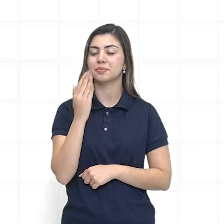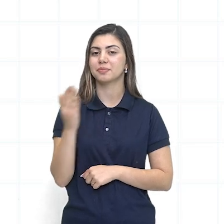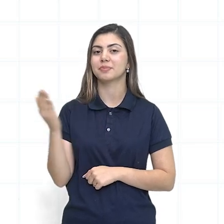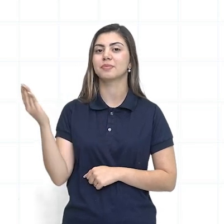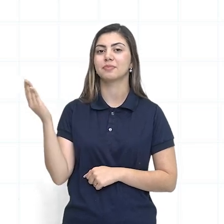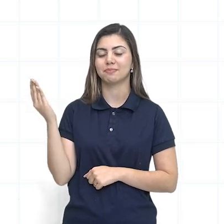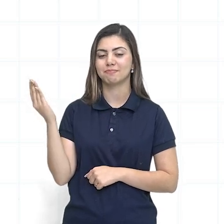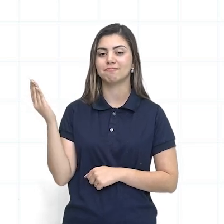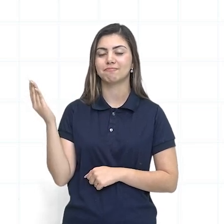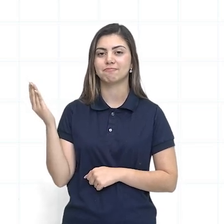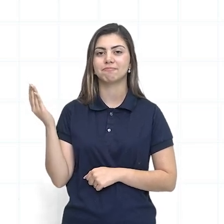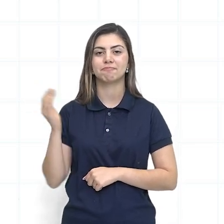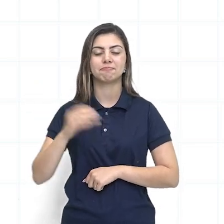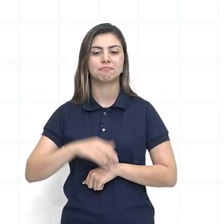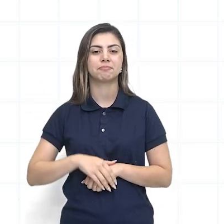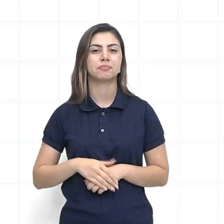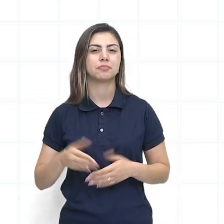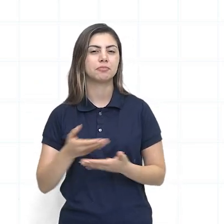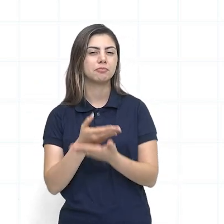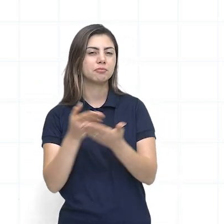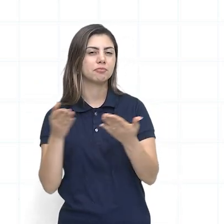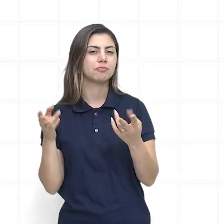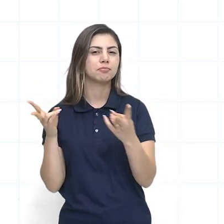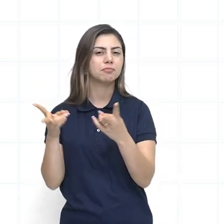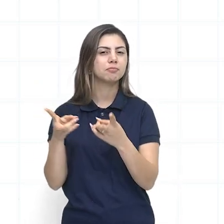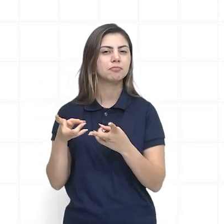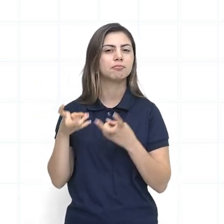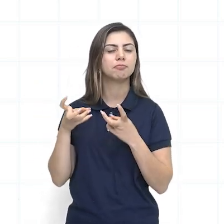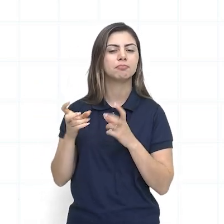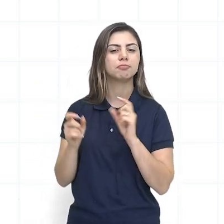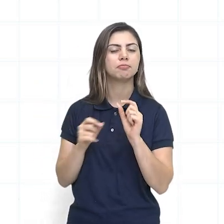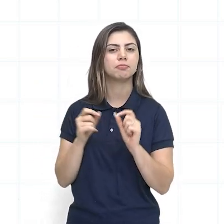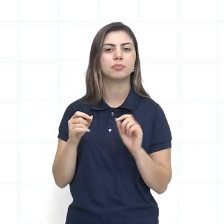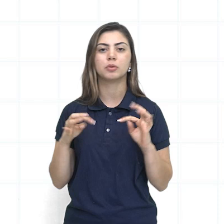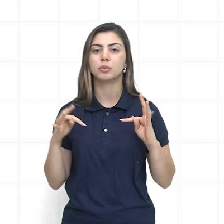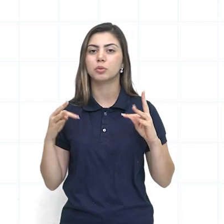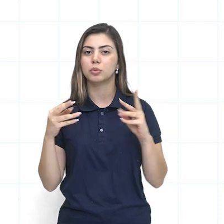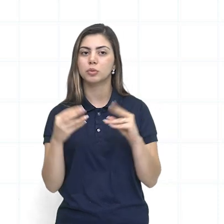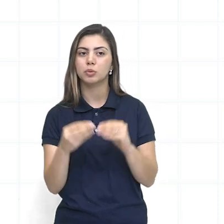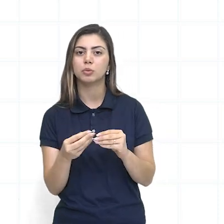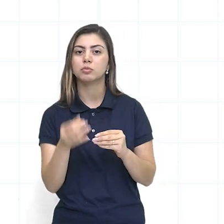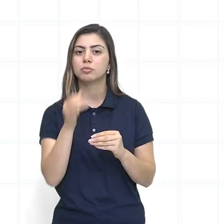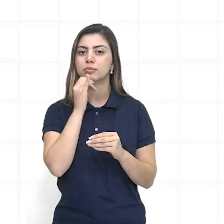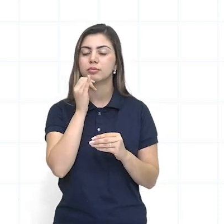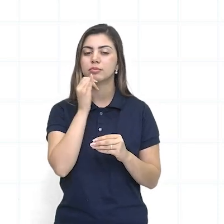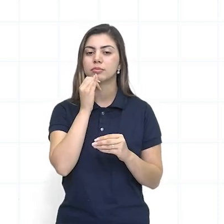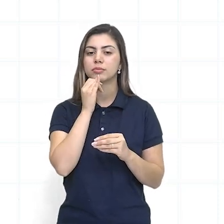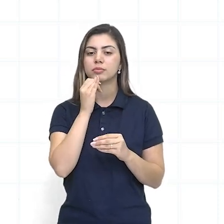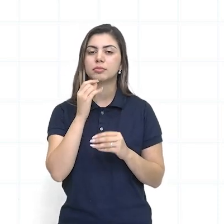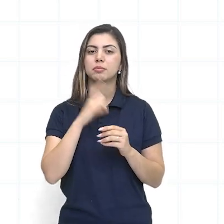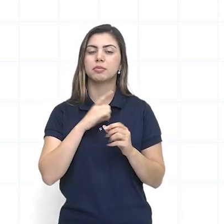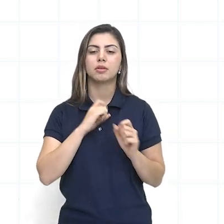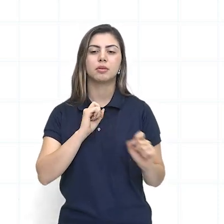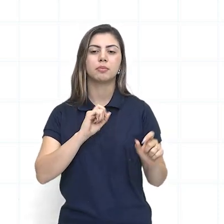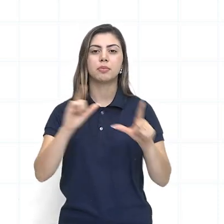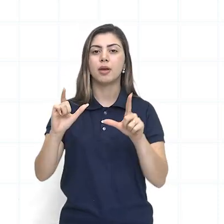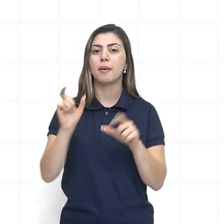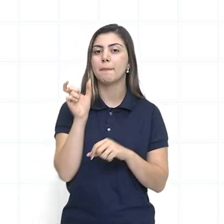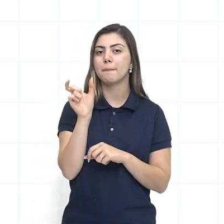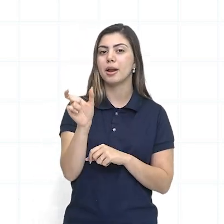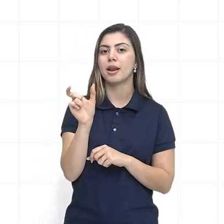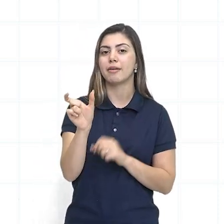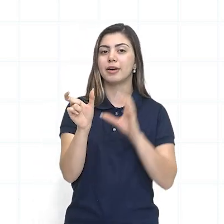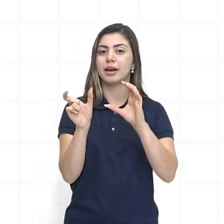oração e você vai verificar que em todas elas aparecerá em destaque a